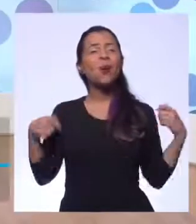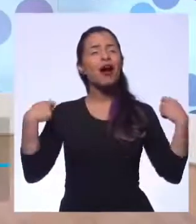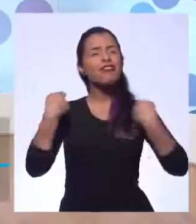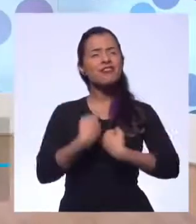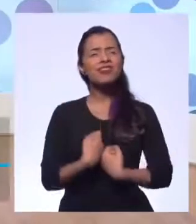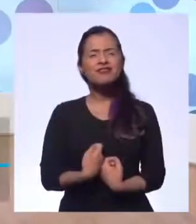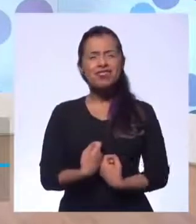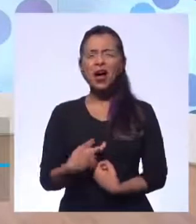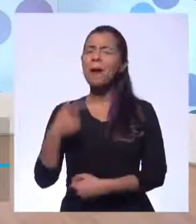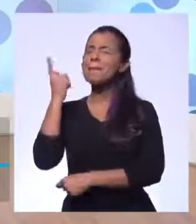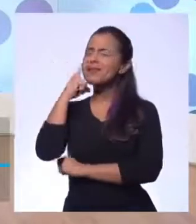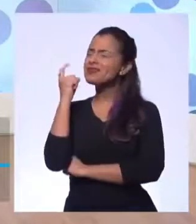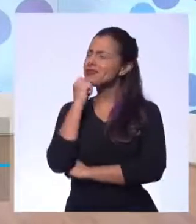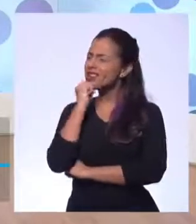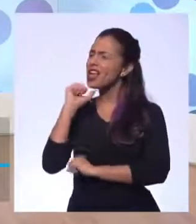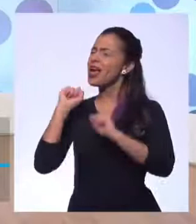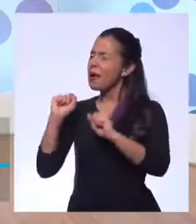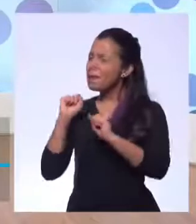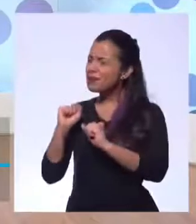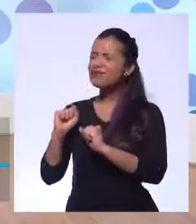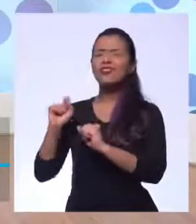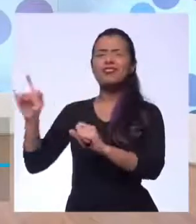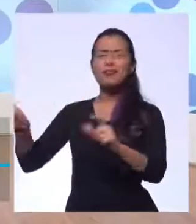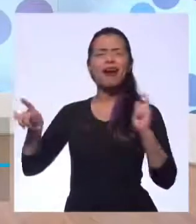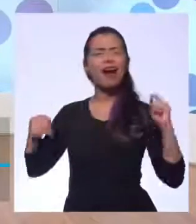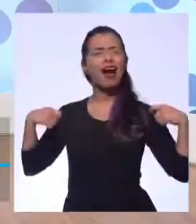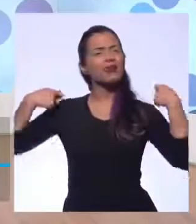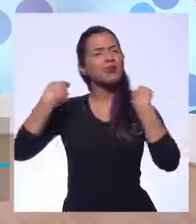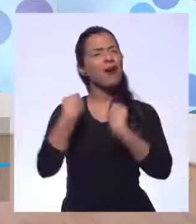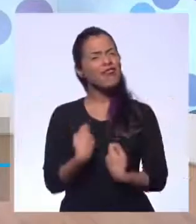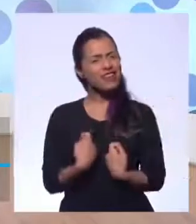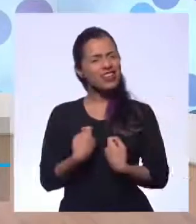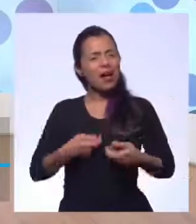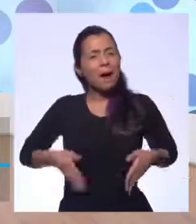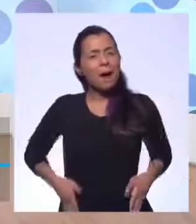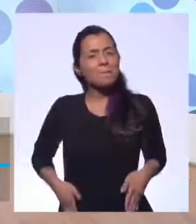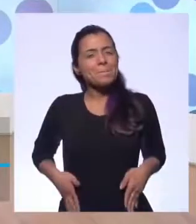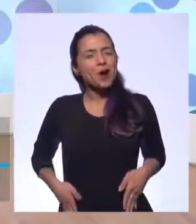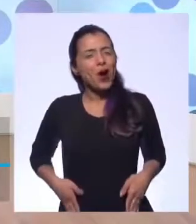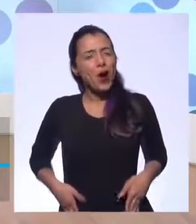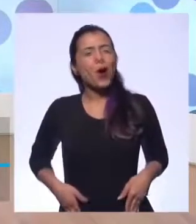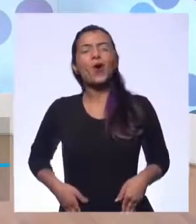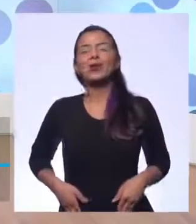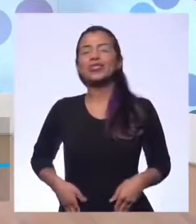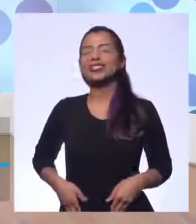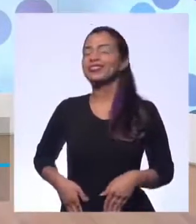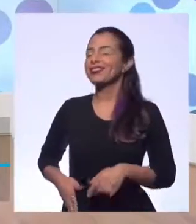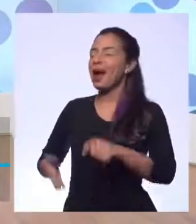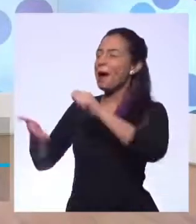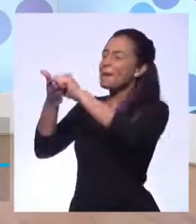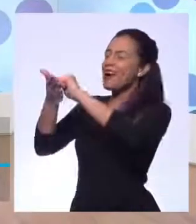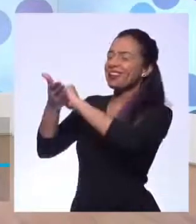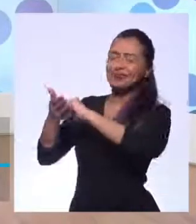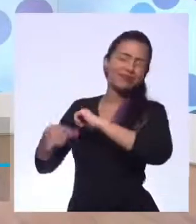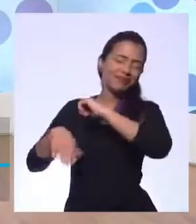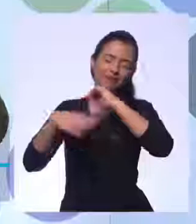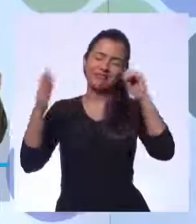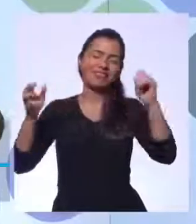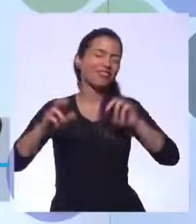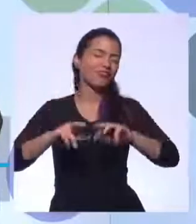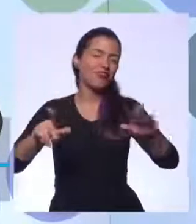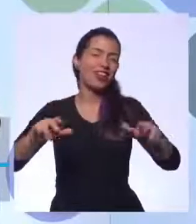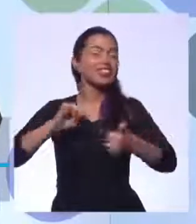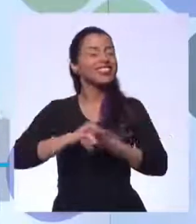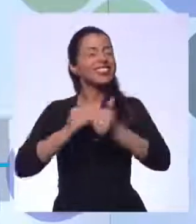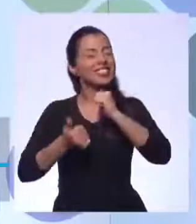não fui buscar Dos meu bolsos, né, avental para colocar tudo. para colocar no bolso? Cadê meu apagador? Bom, é diferente. Então, a gente vai tentar fazer